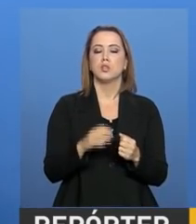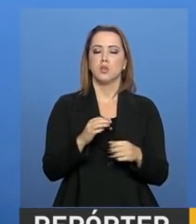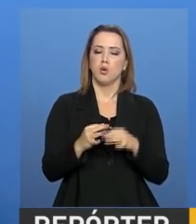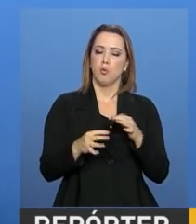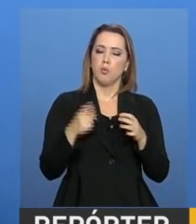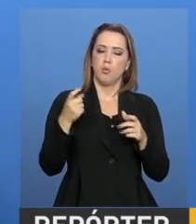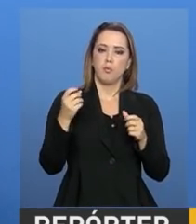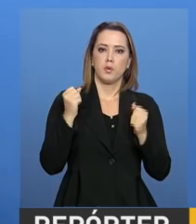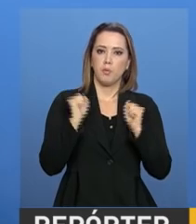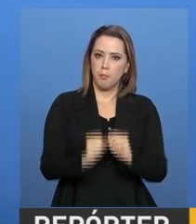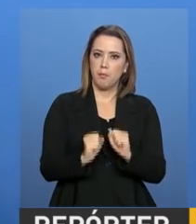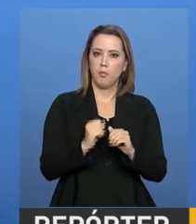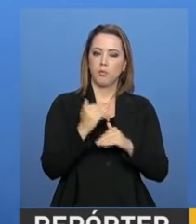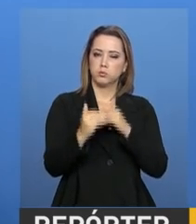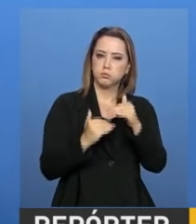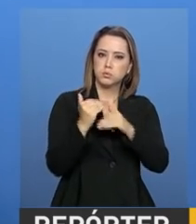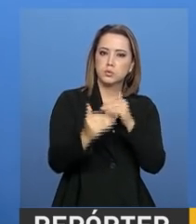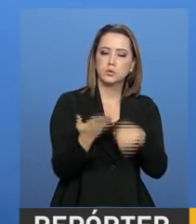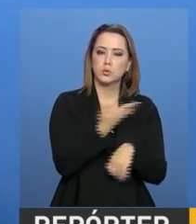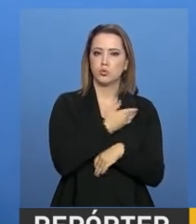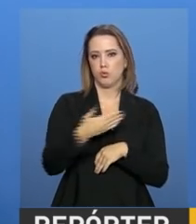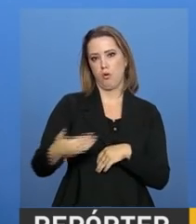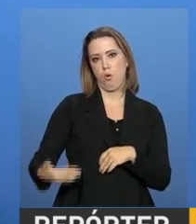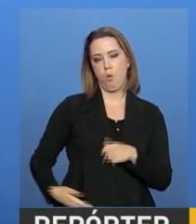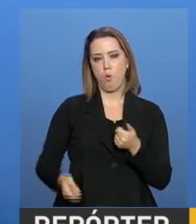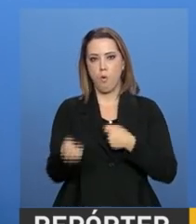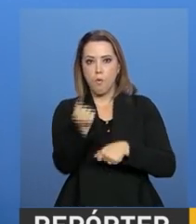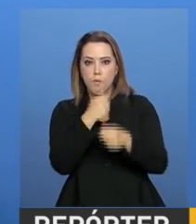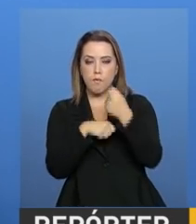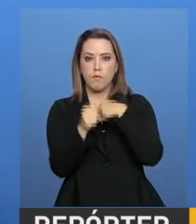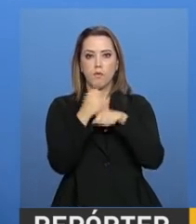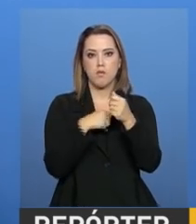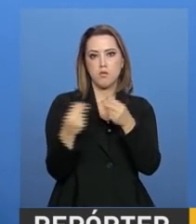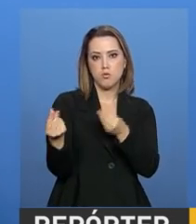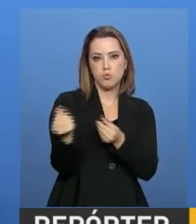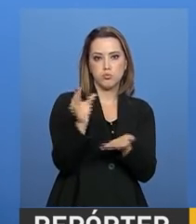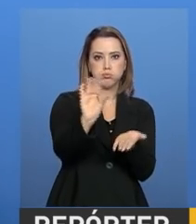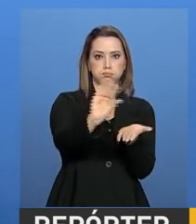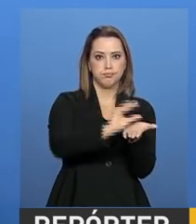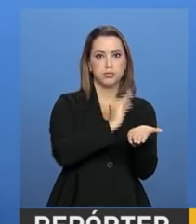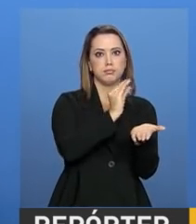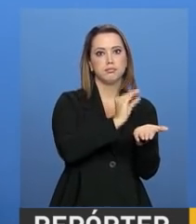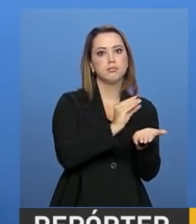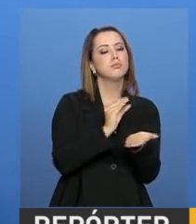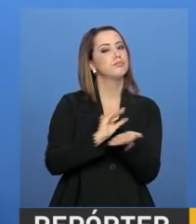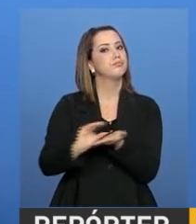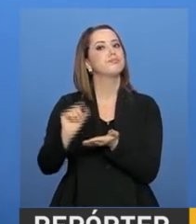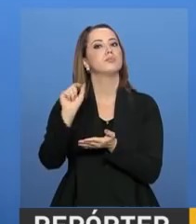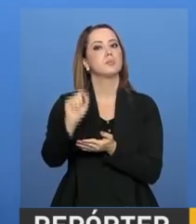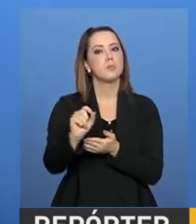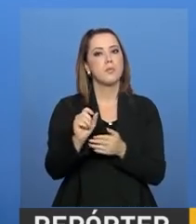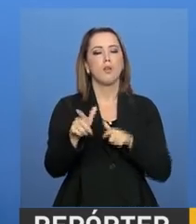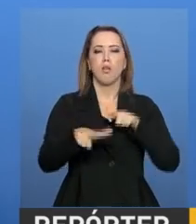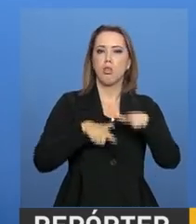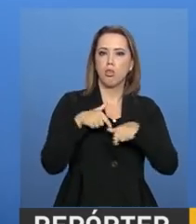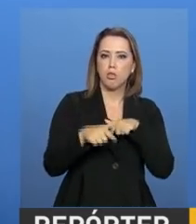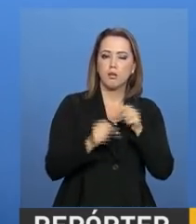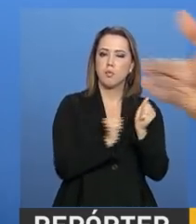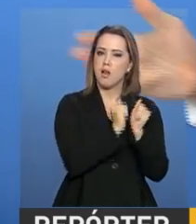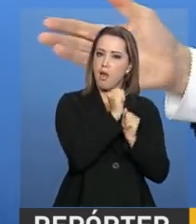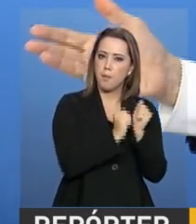brasileiro o financiamento a capacidade do Brasil ter recursos para investir para trabalhar e para produzir